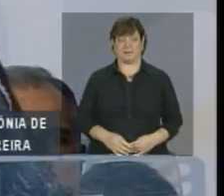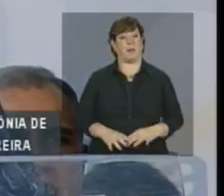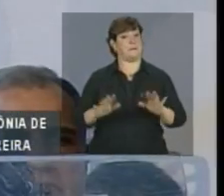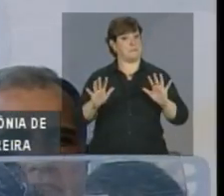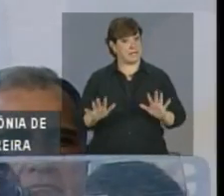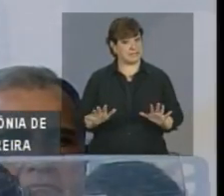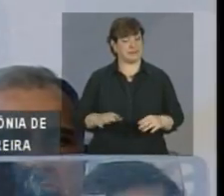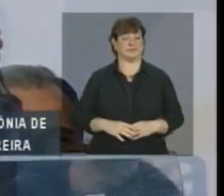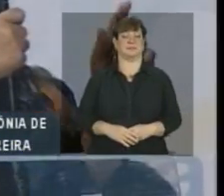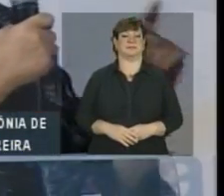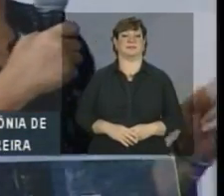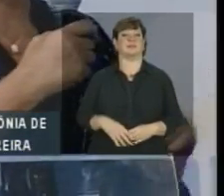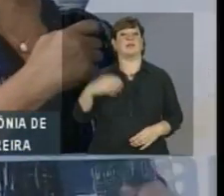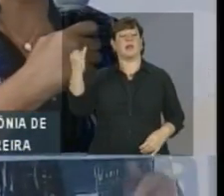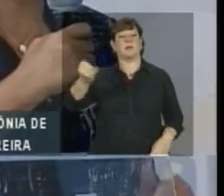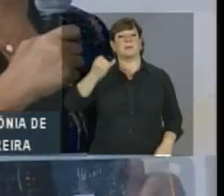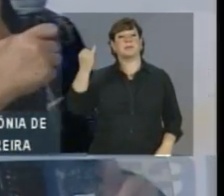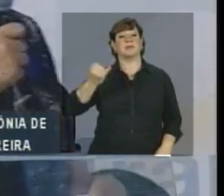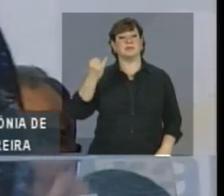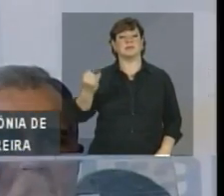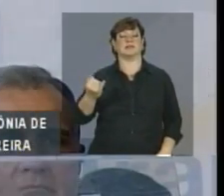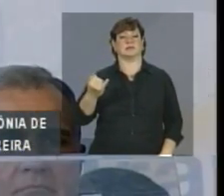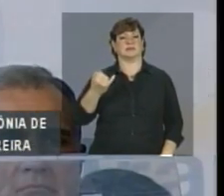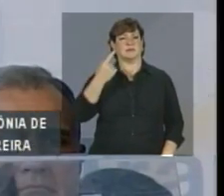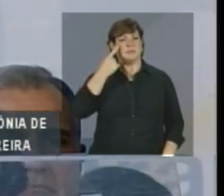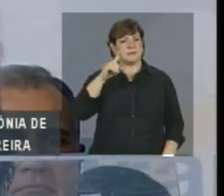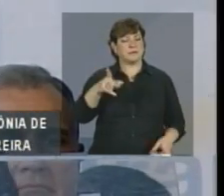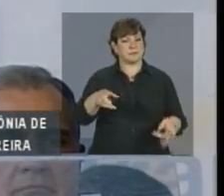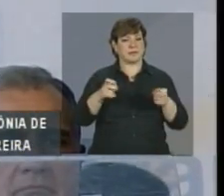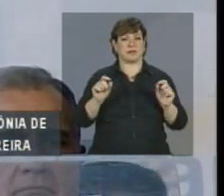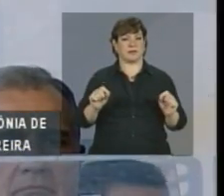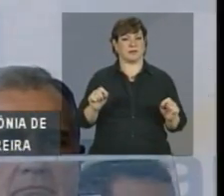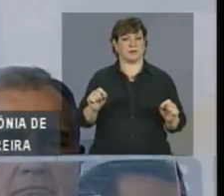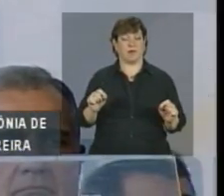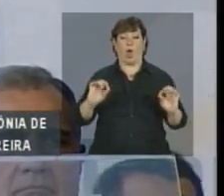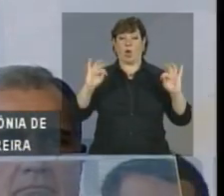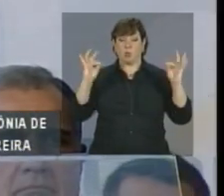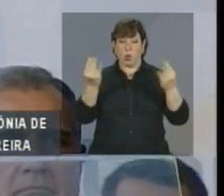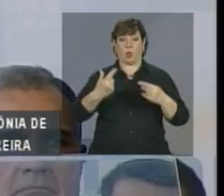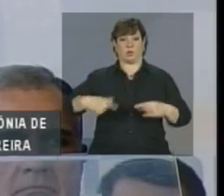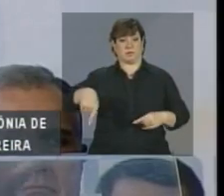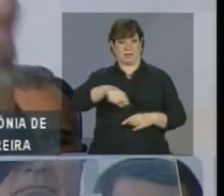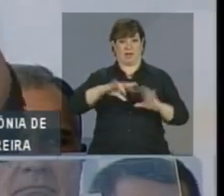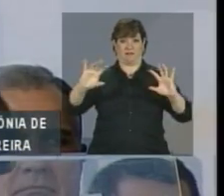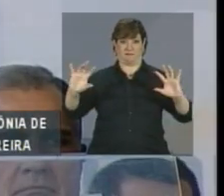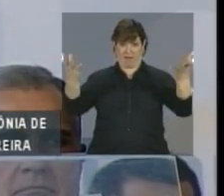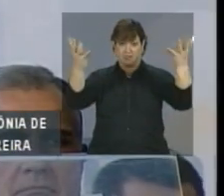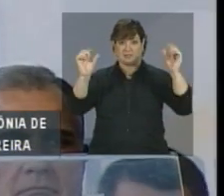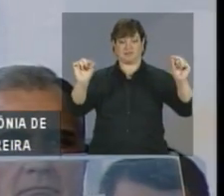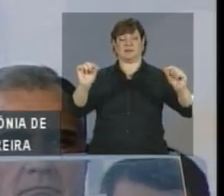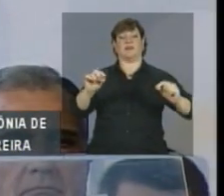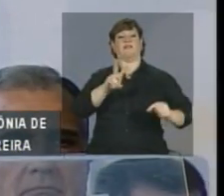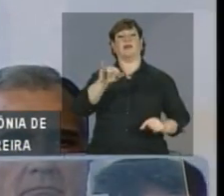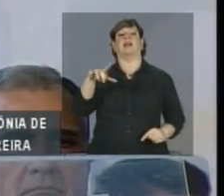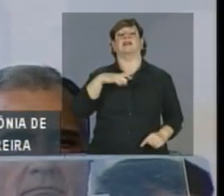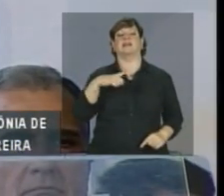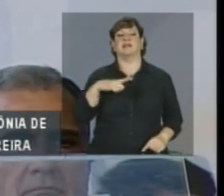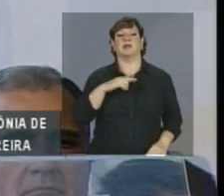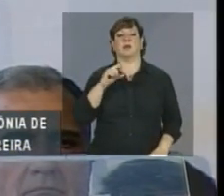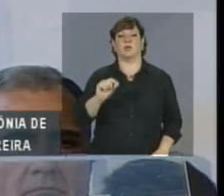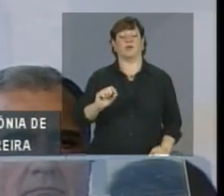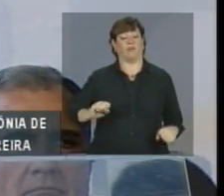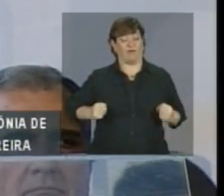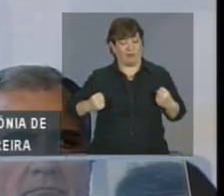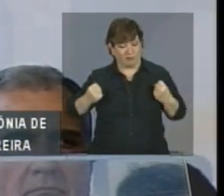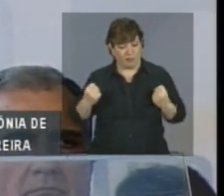Mas é importante perceber que todos esses eventos vão ter por base um grande